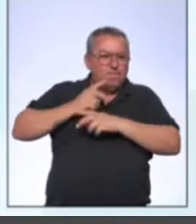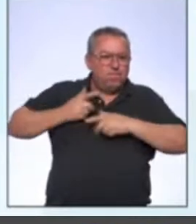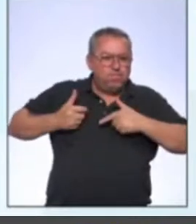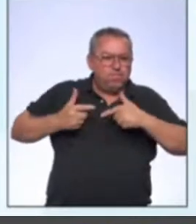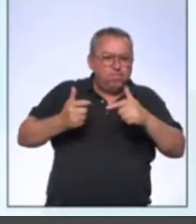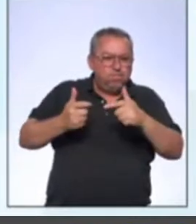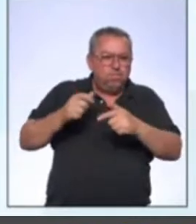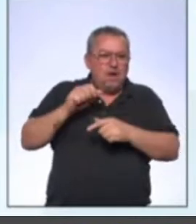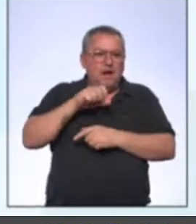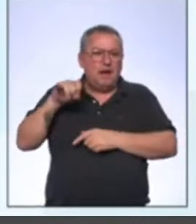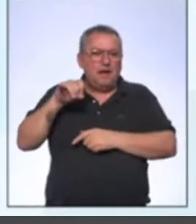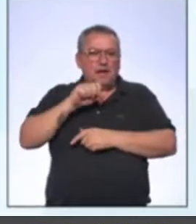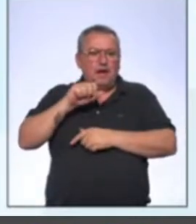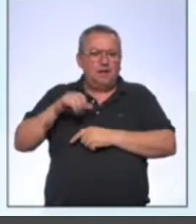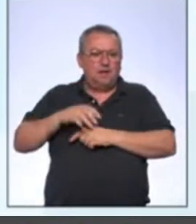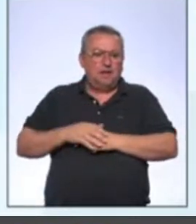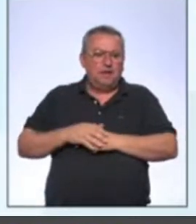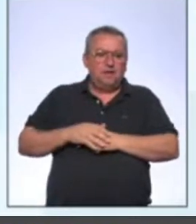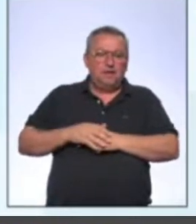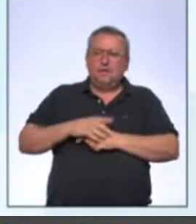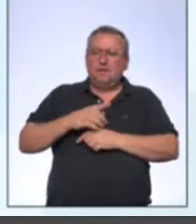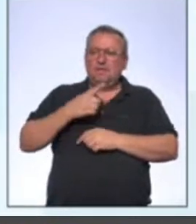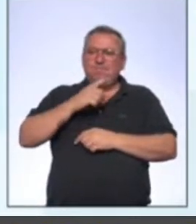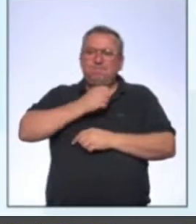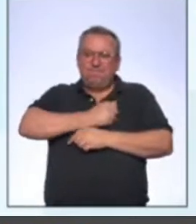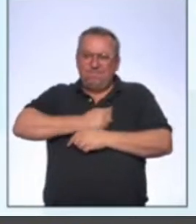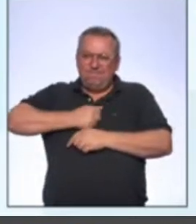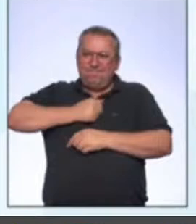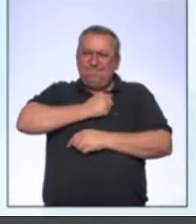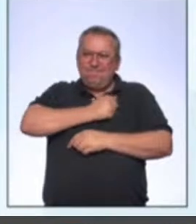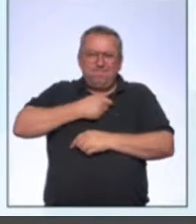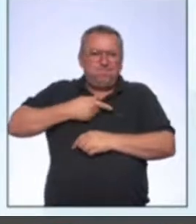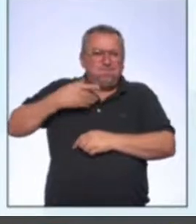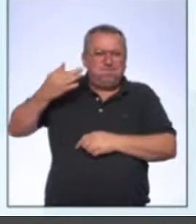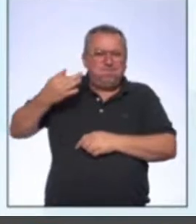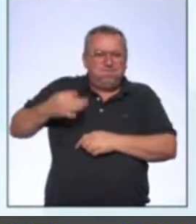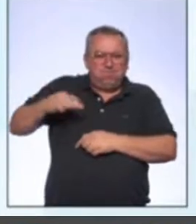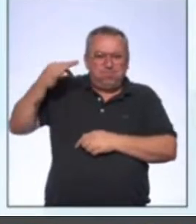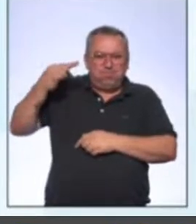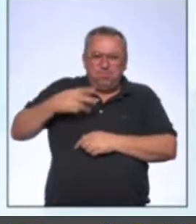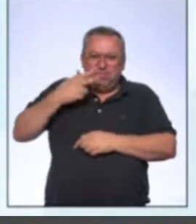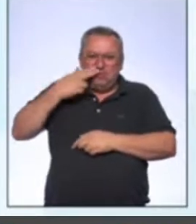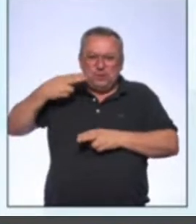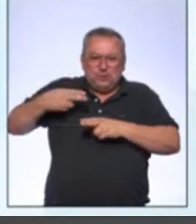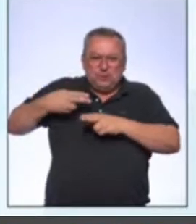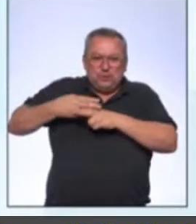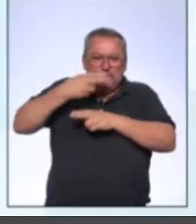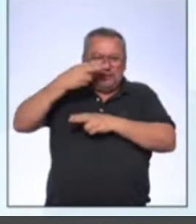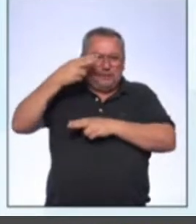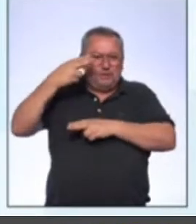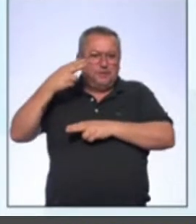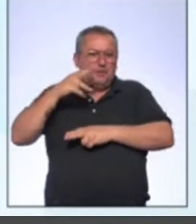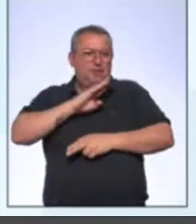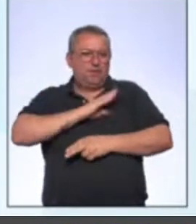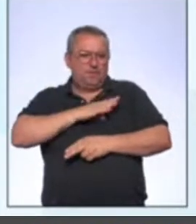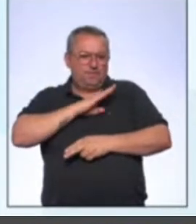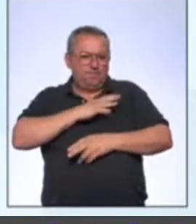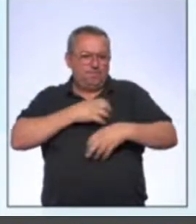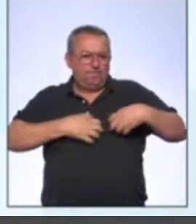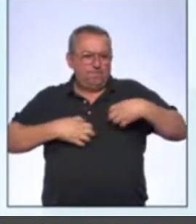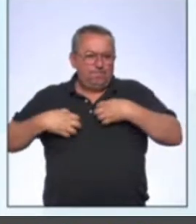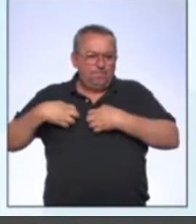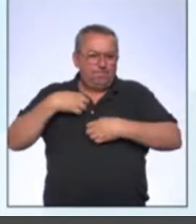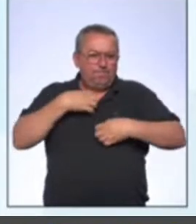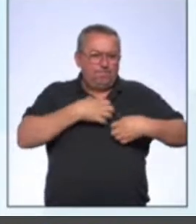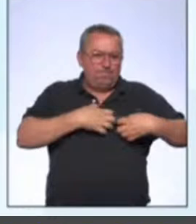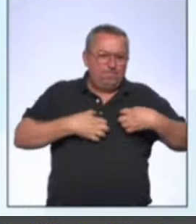batalhas. Ai, ai. A tua saudade corta como aço de navalha. O coração fica